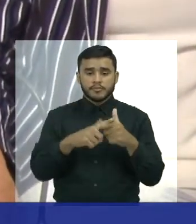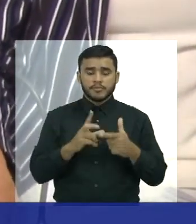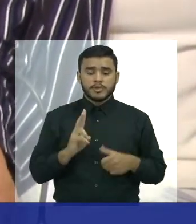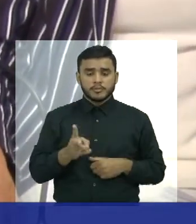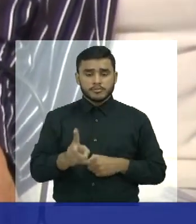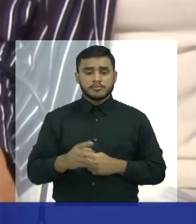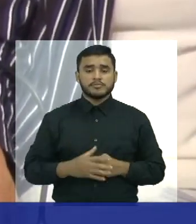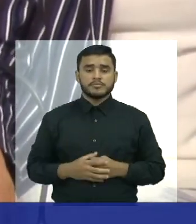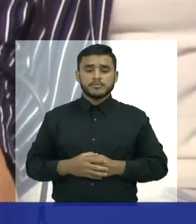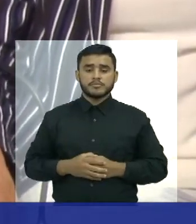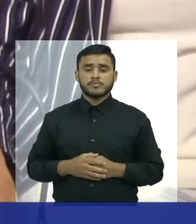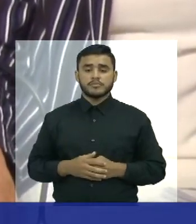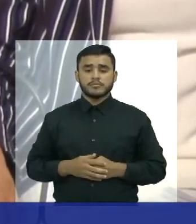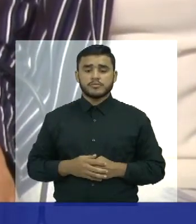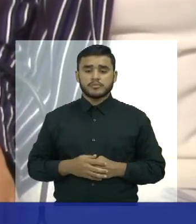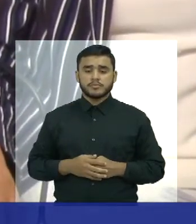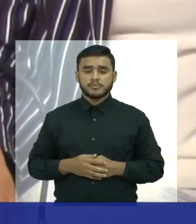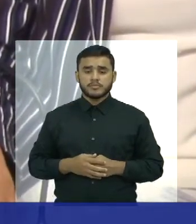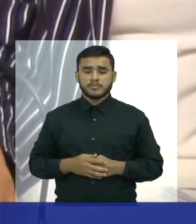sucedem.